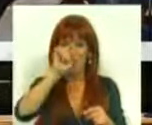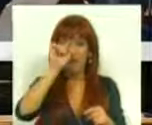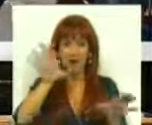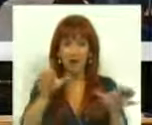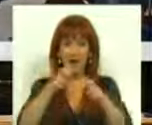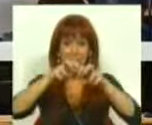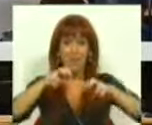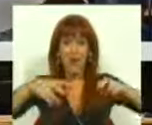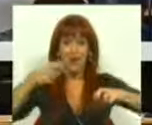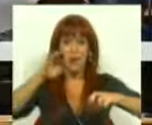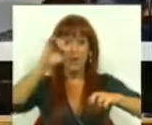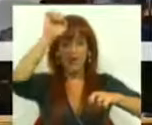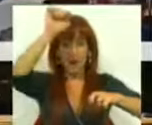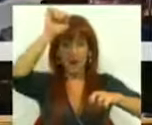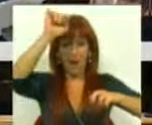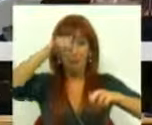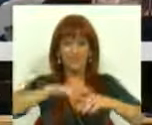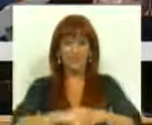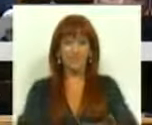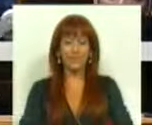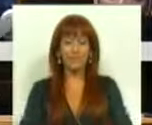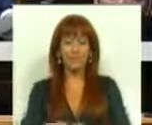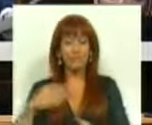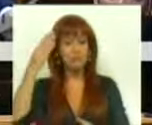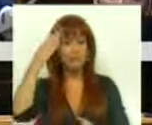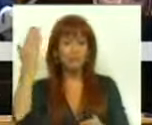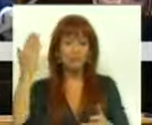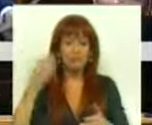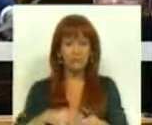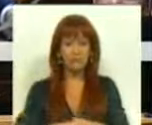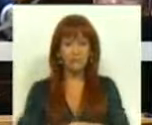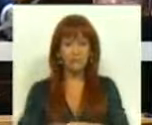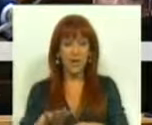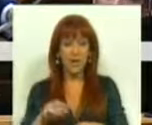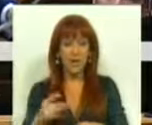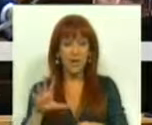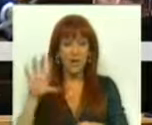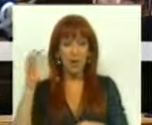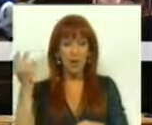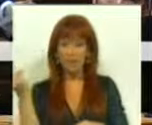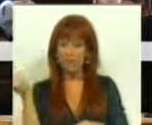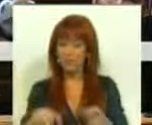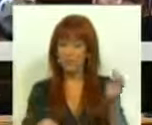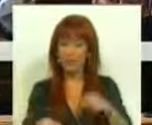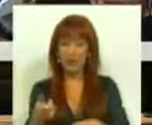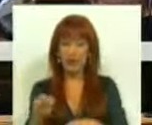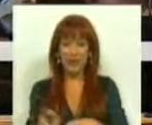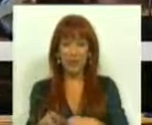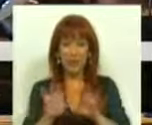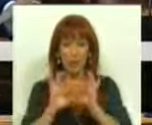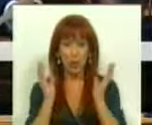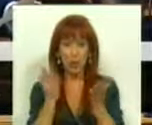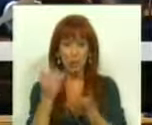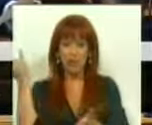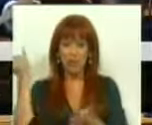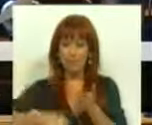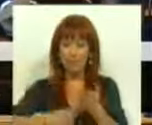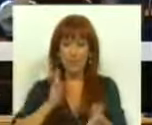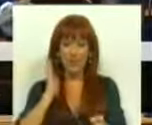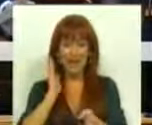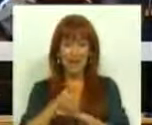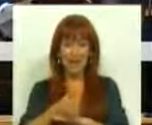na bancada do Partido Socialista e que prevê que quando ocorra variação da taxa global de